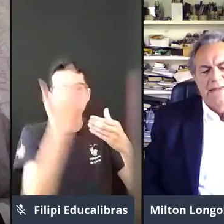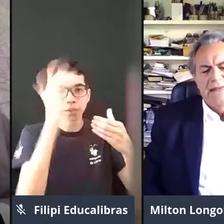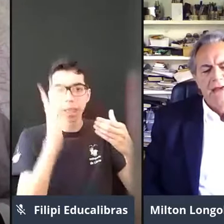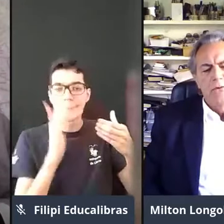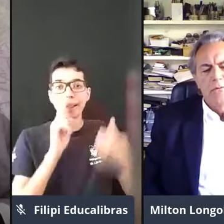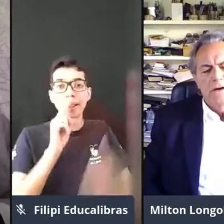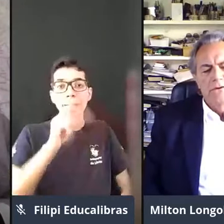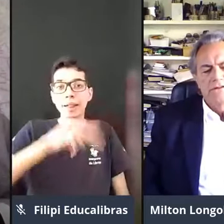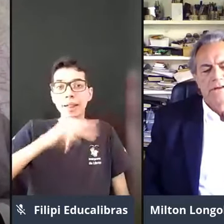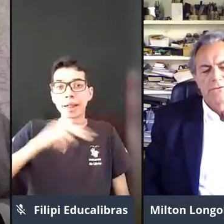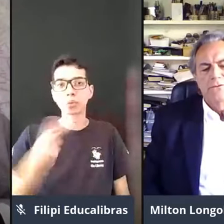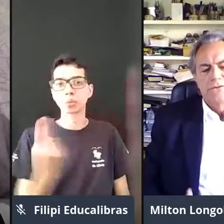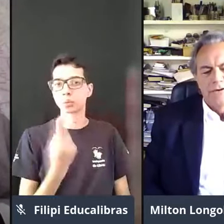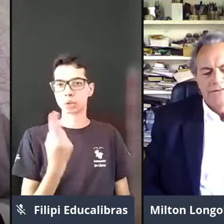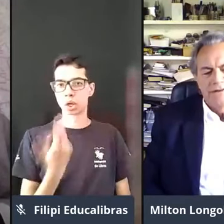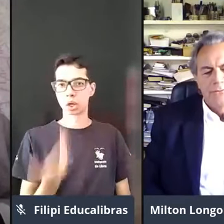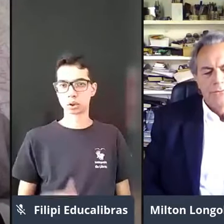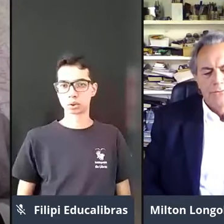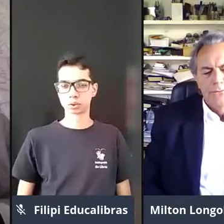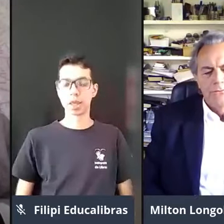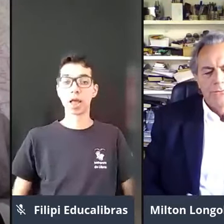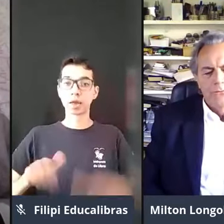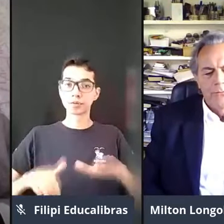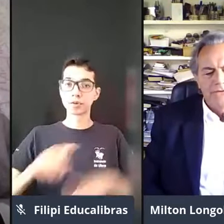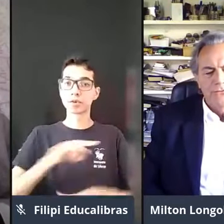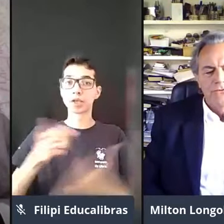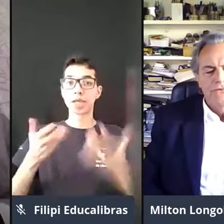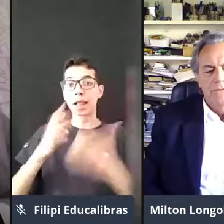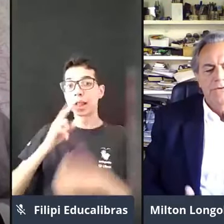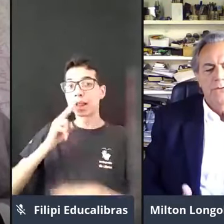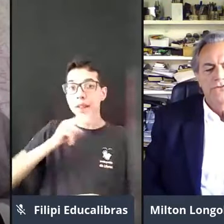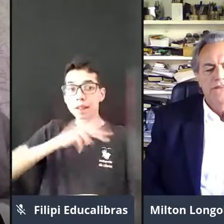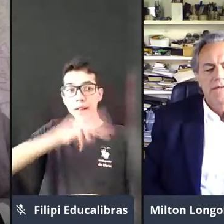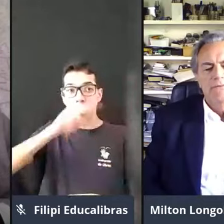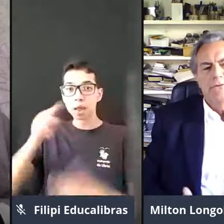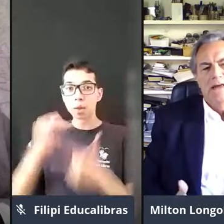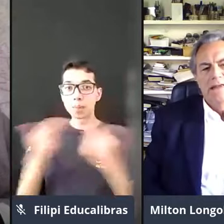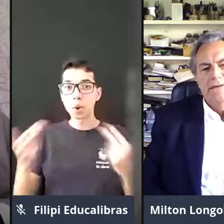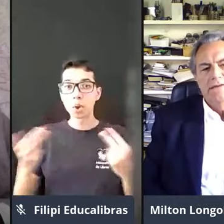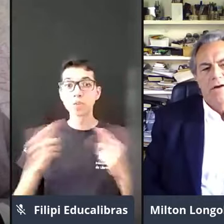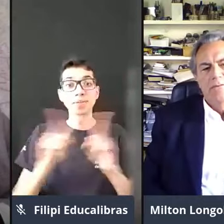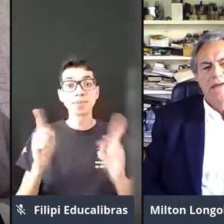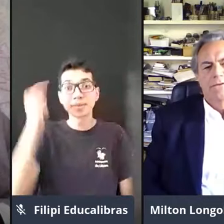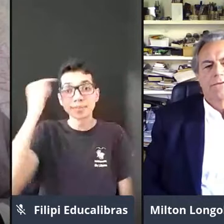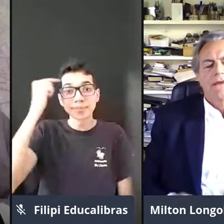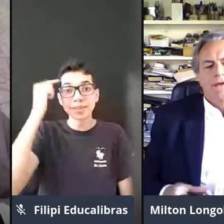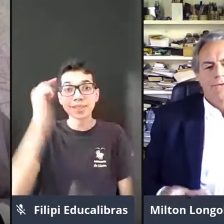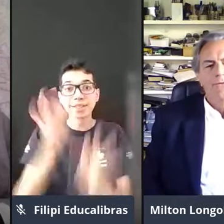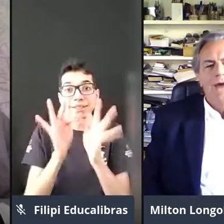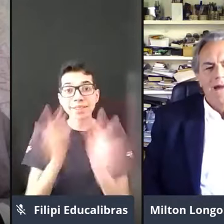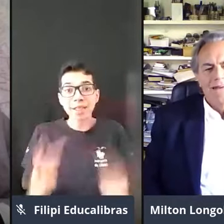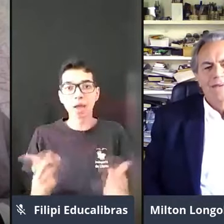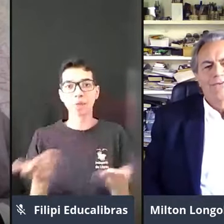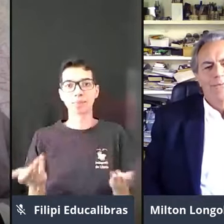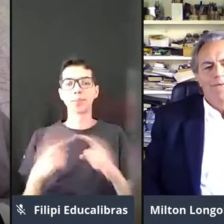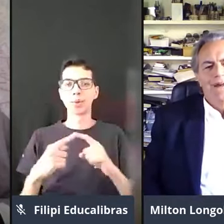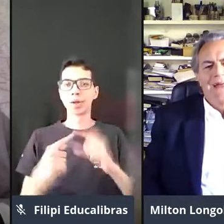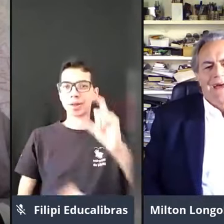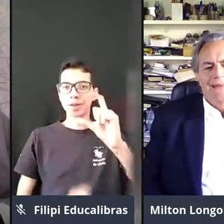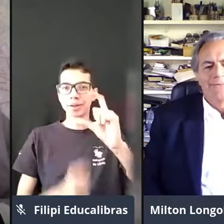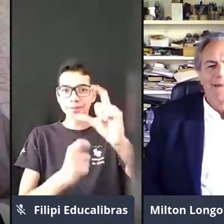vezes você quer ler alguma coisa e tal, tudo, e eu acho que com uma solução tão simples, uma lente de aumento, num carrinho